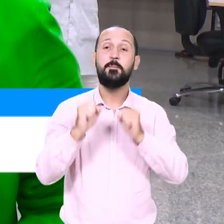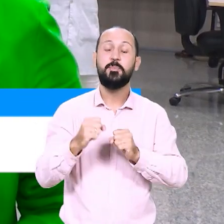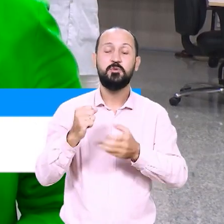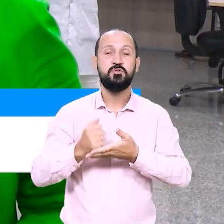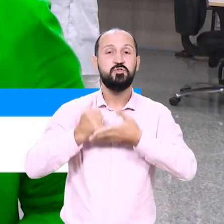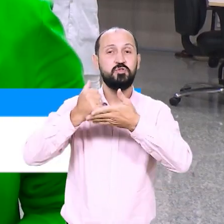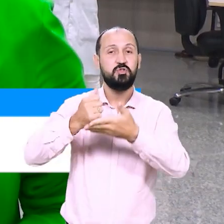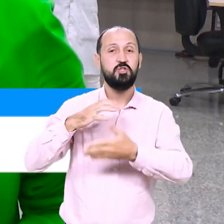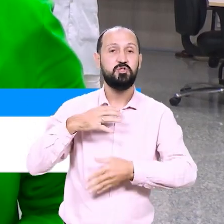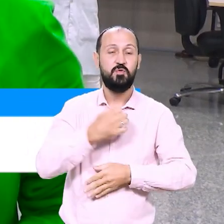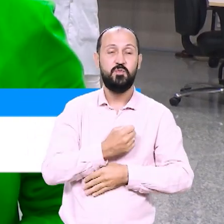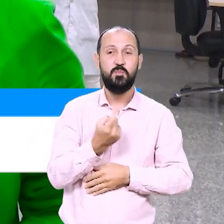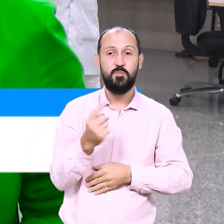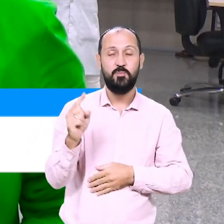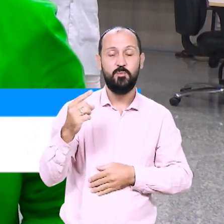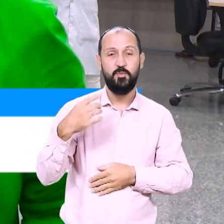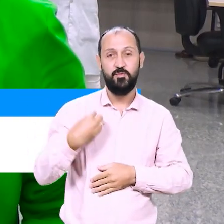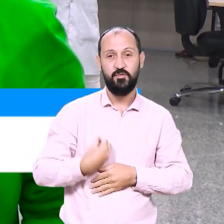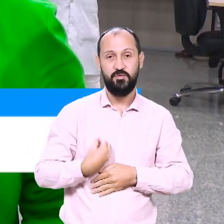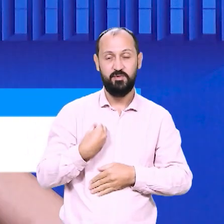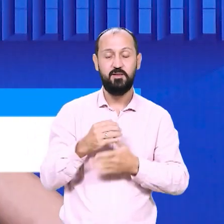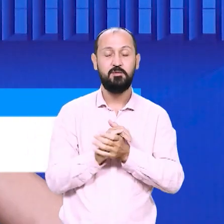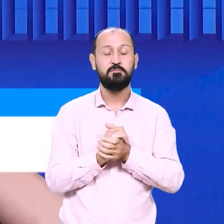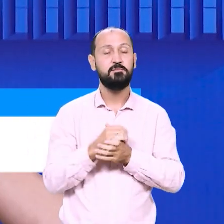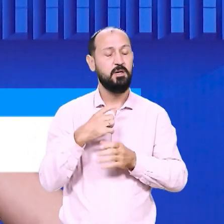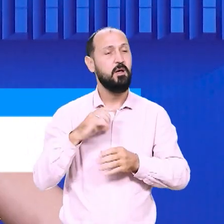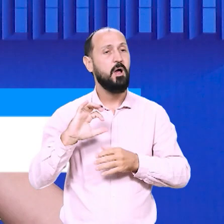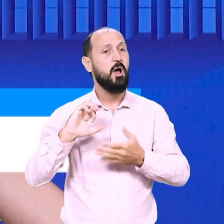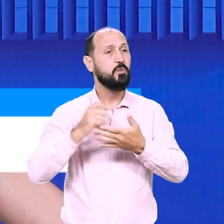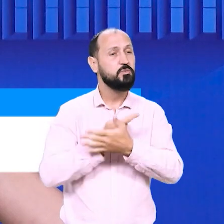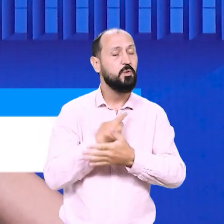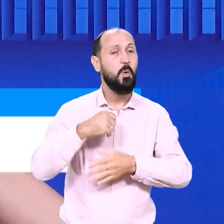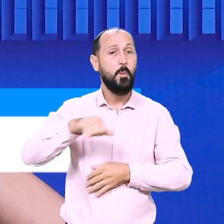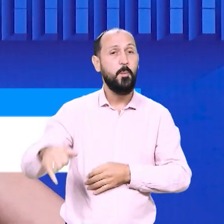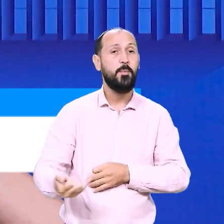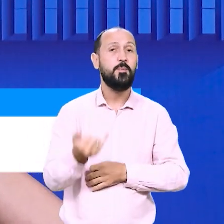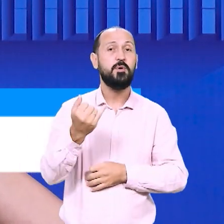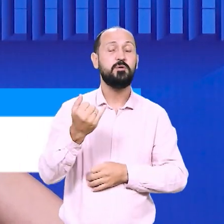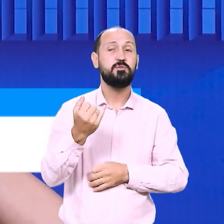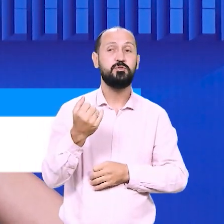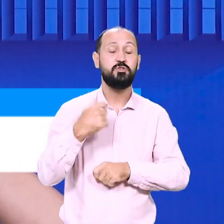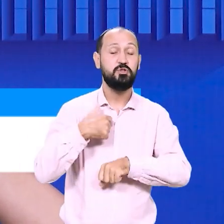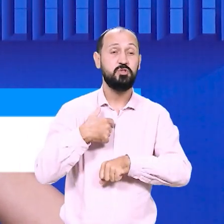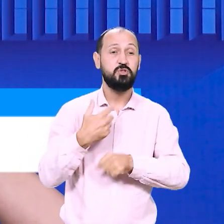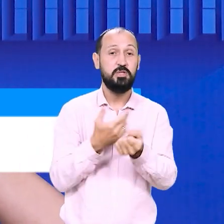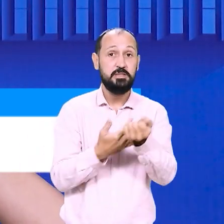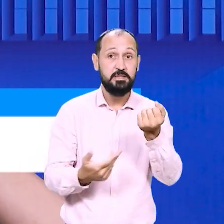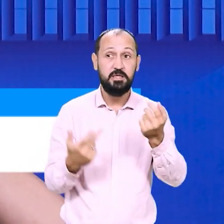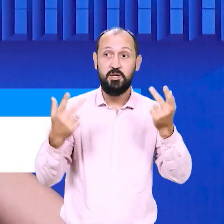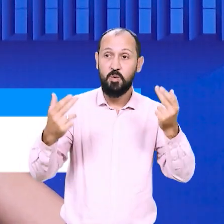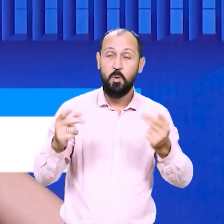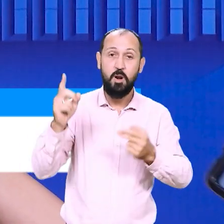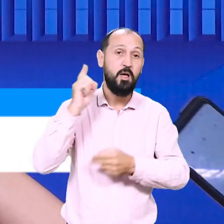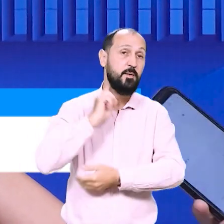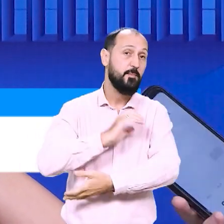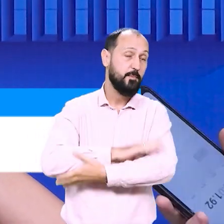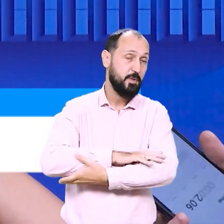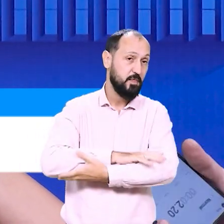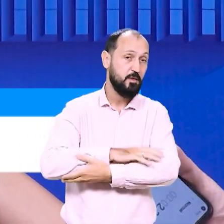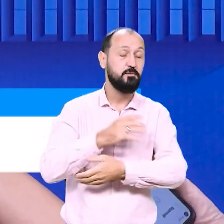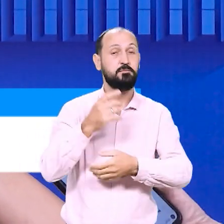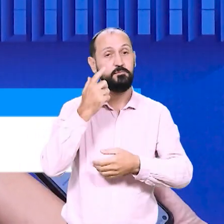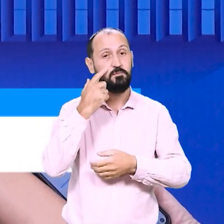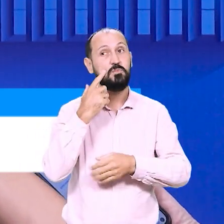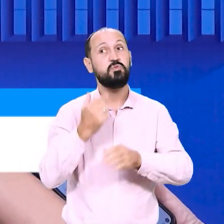recebeu a notícia que poderá salvar uma vida. Nesse intervalo, surgiu a oportunidade de ser um compatível em Minas